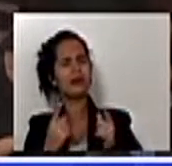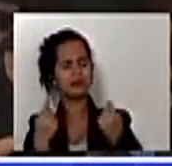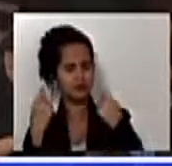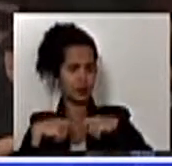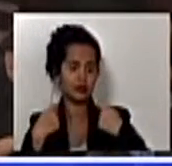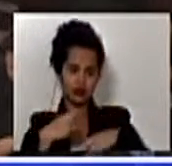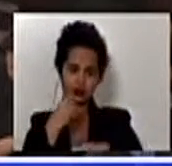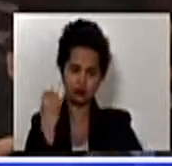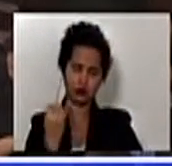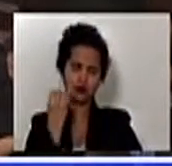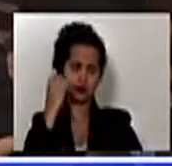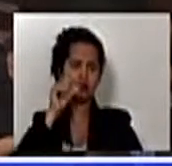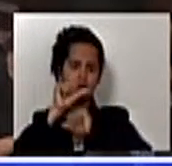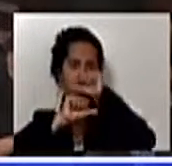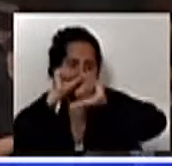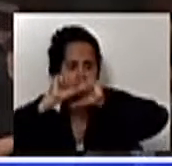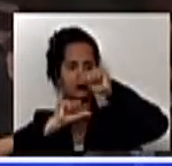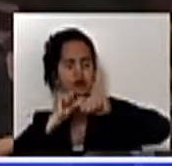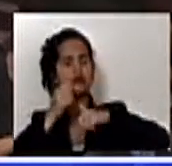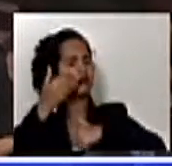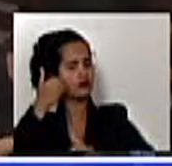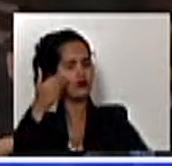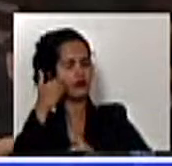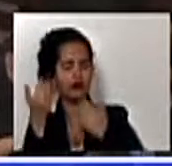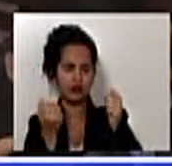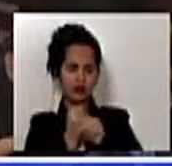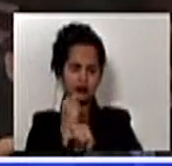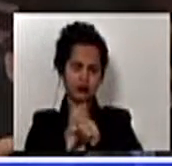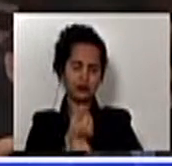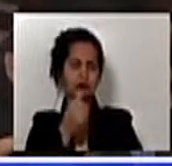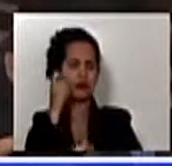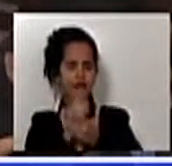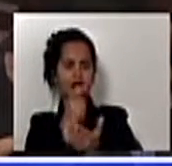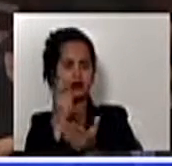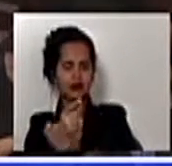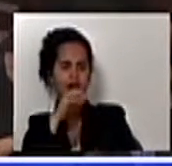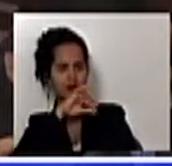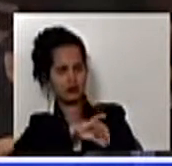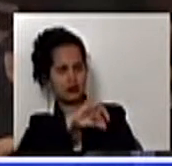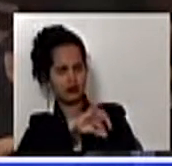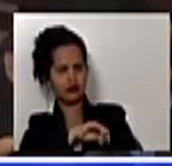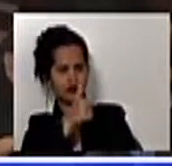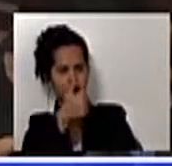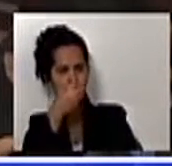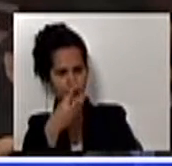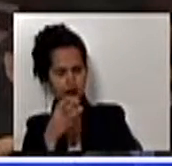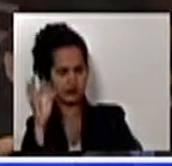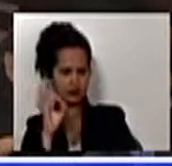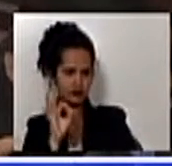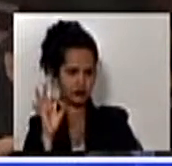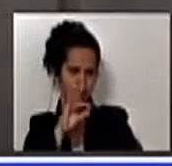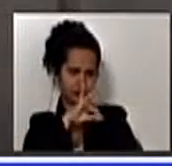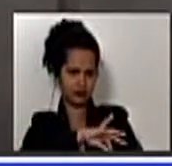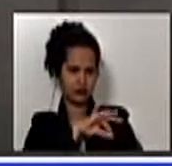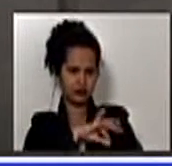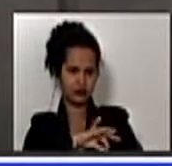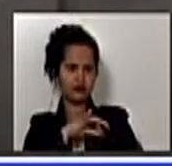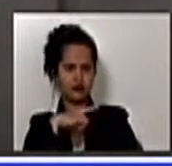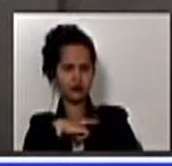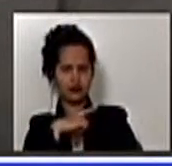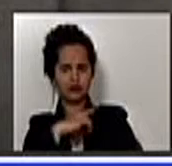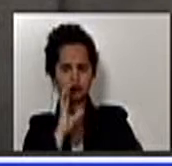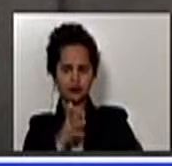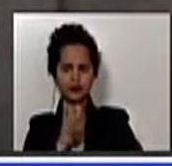estaria hoje vislumbrando o final do 13º, o final fechando as contas, ou seja... uma